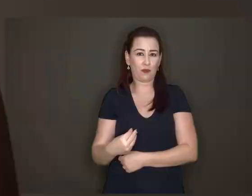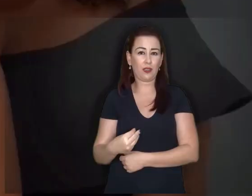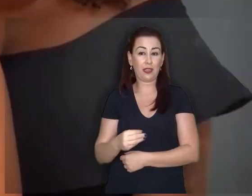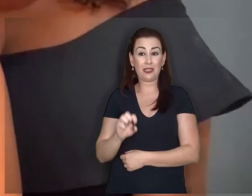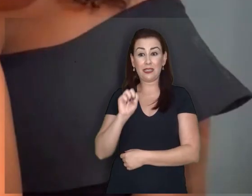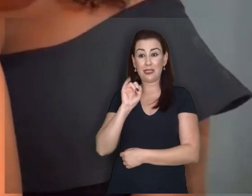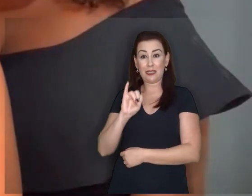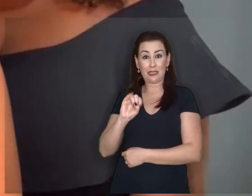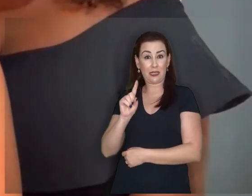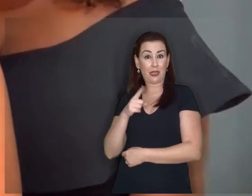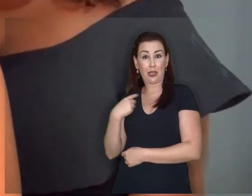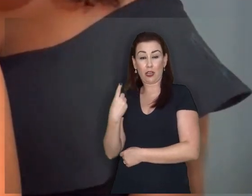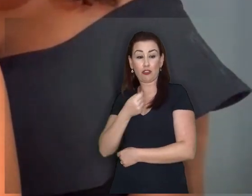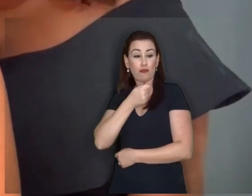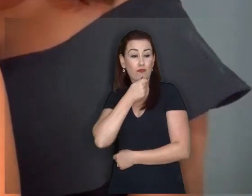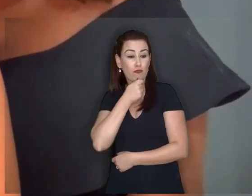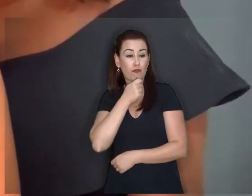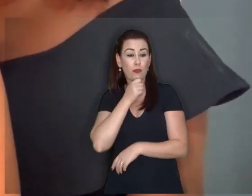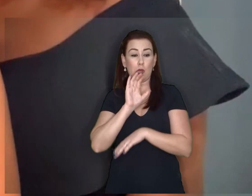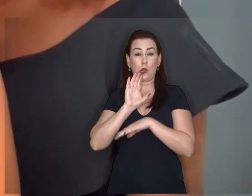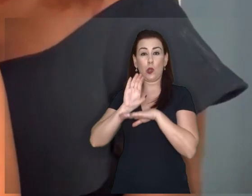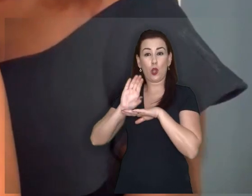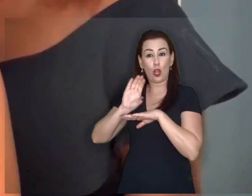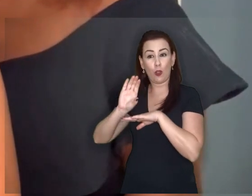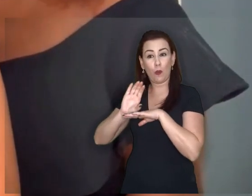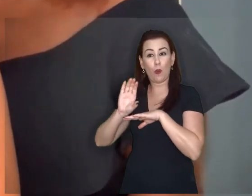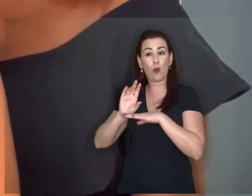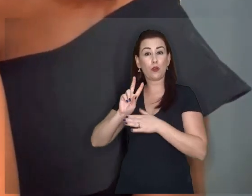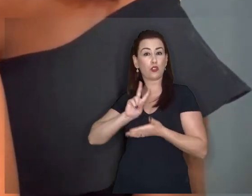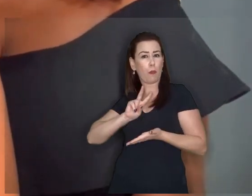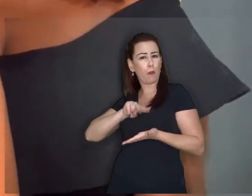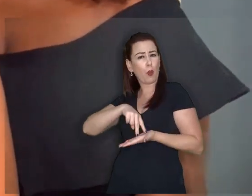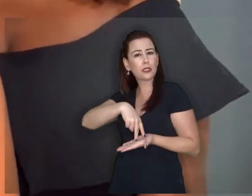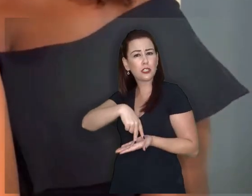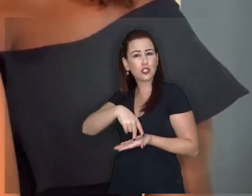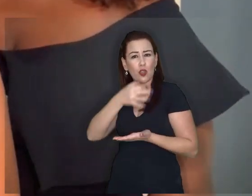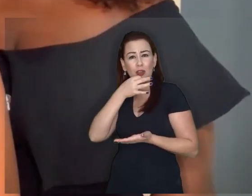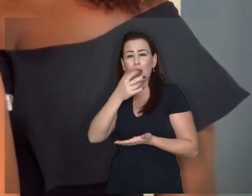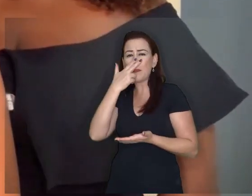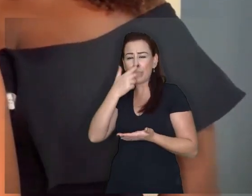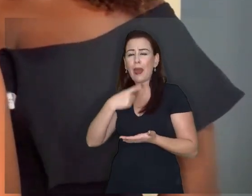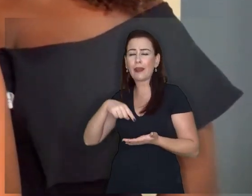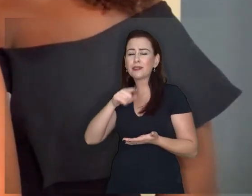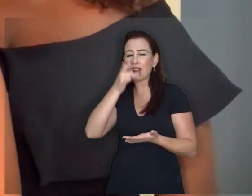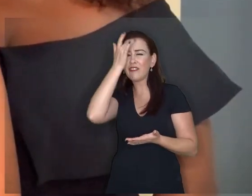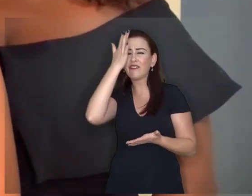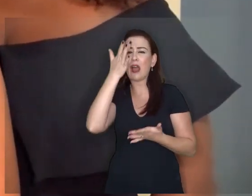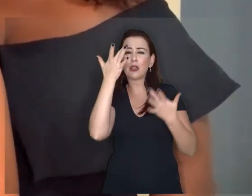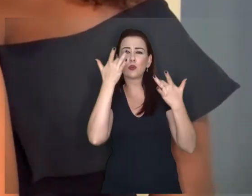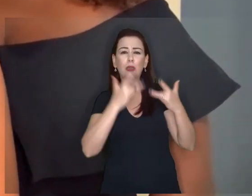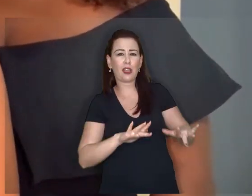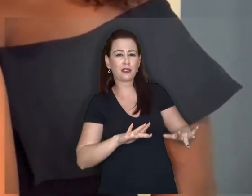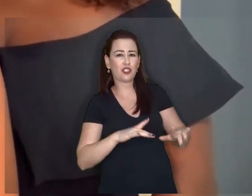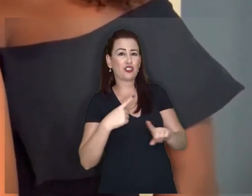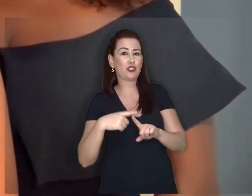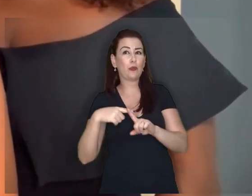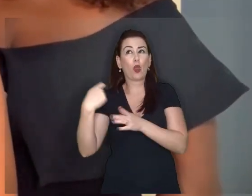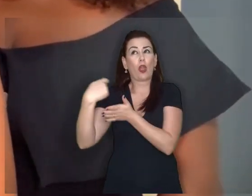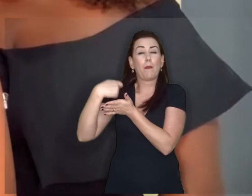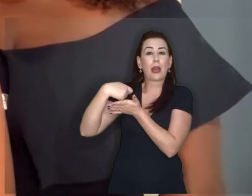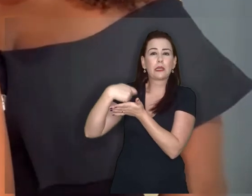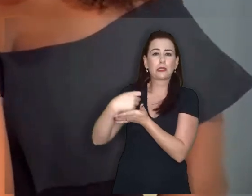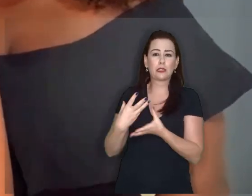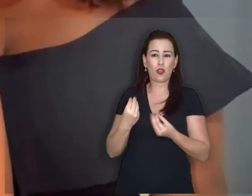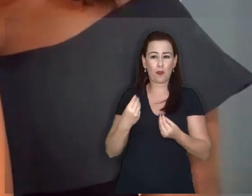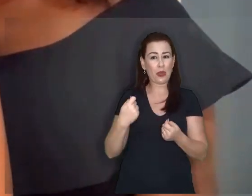desiste. Se autoconhecer, né? Buscar autoconfiança também nas suas qualidades, saber reconhecer os seus defeitos,